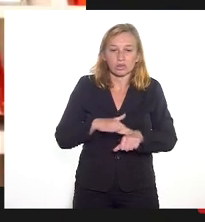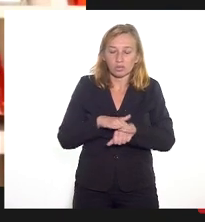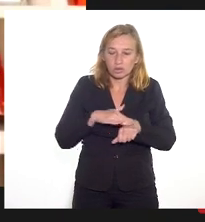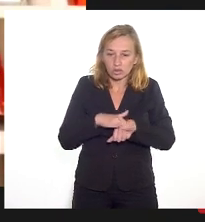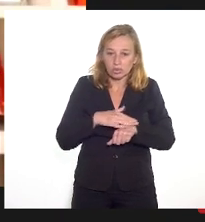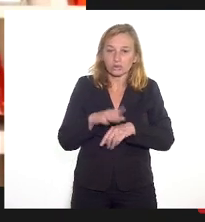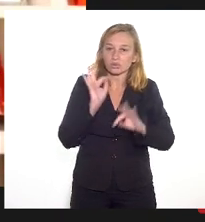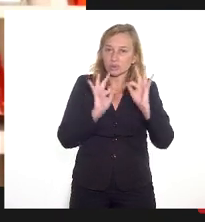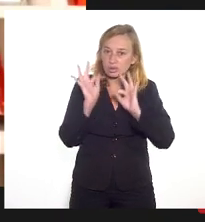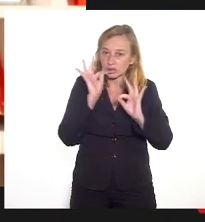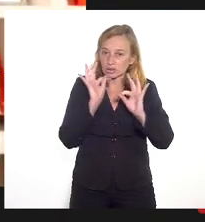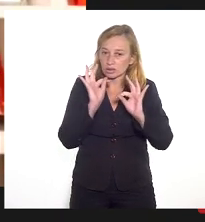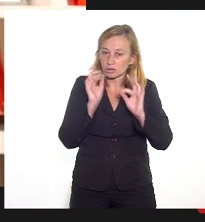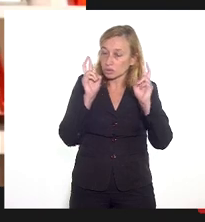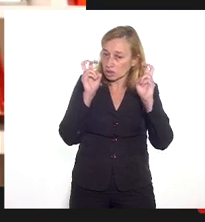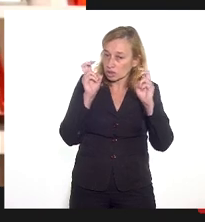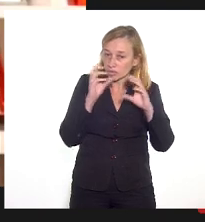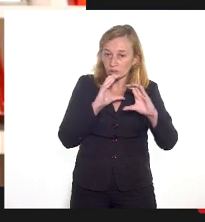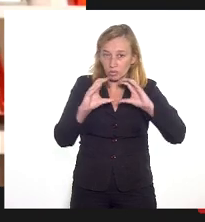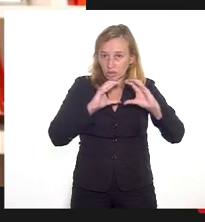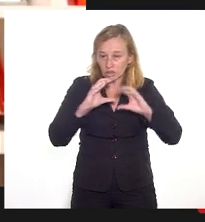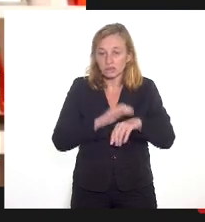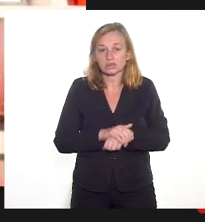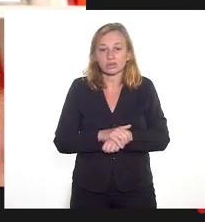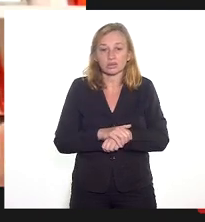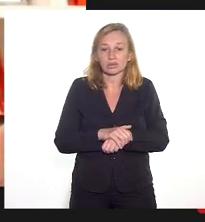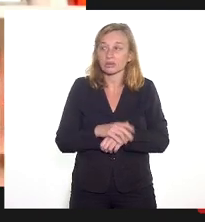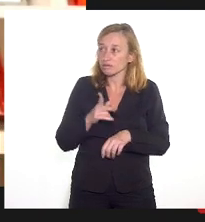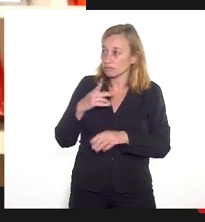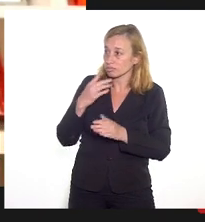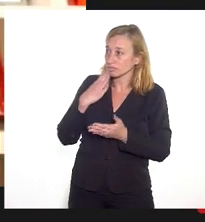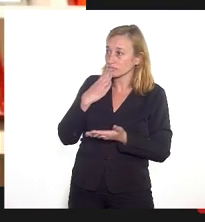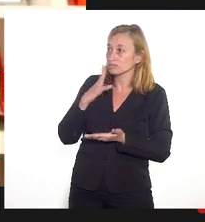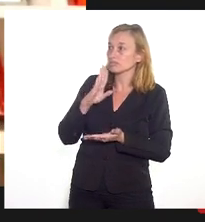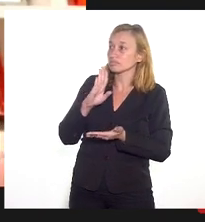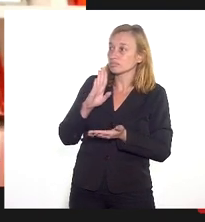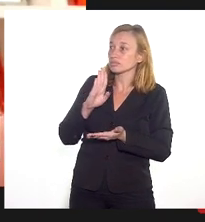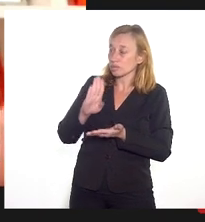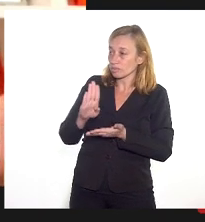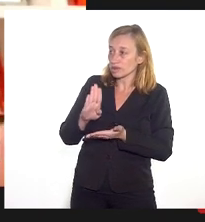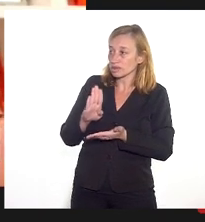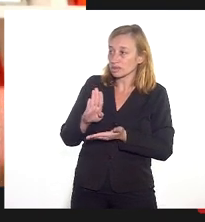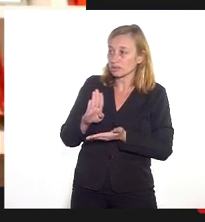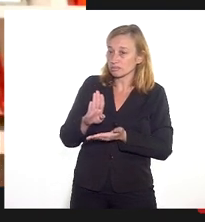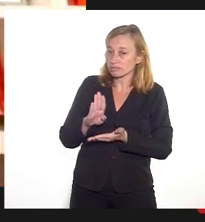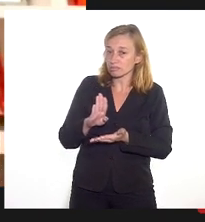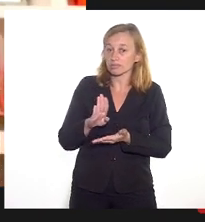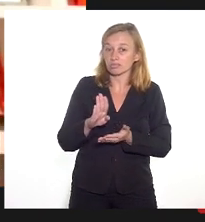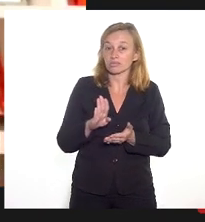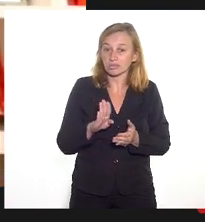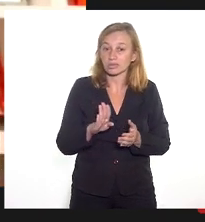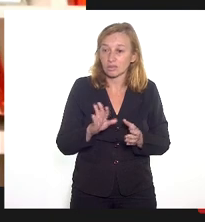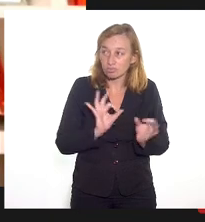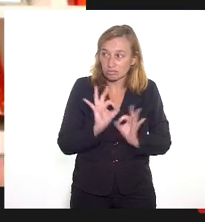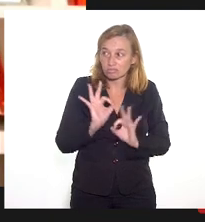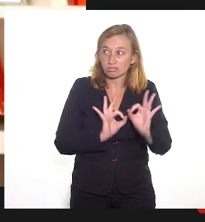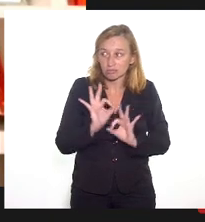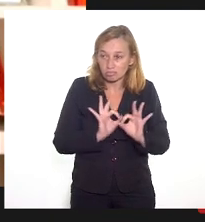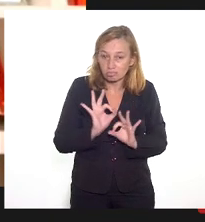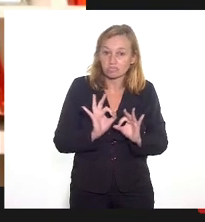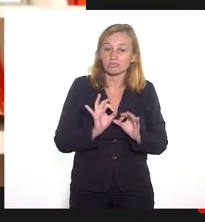tema da comunicação. Na ocasião, ele se comprometeu naquela reunião com isso que a gente está fazendo aqui hoje, né? A organização,